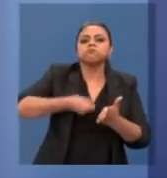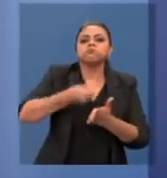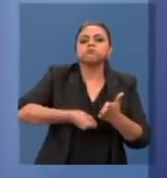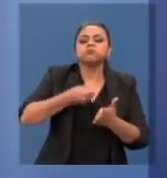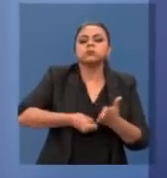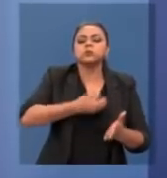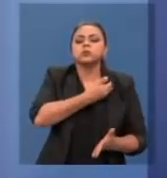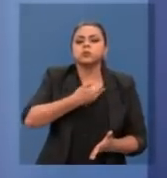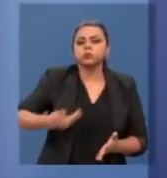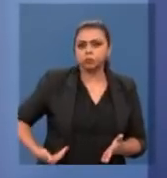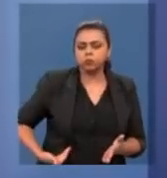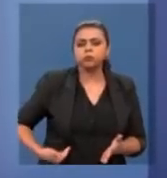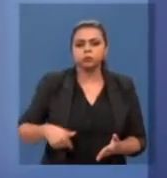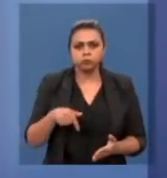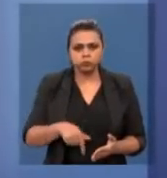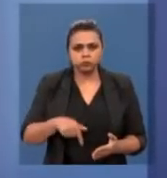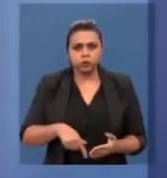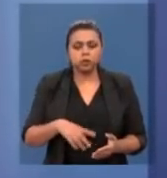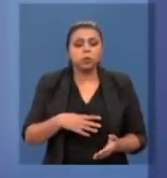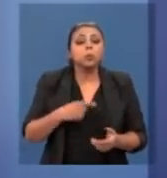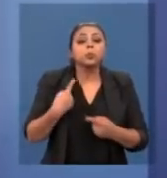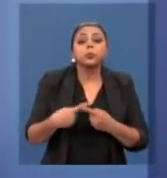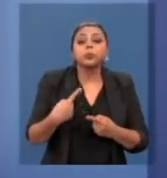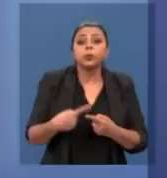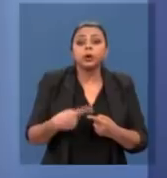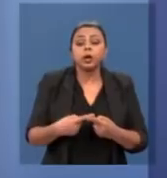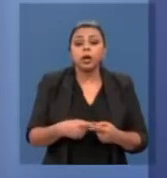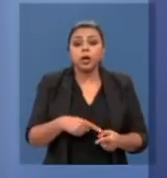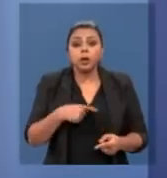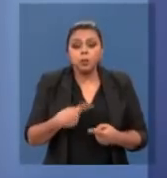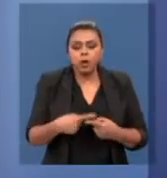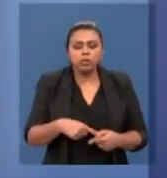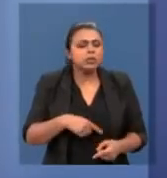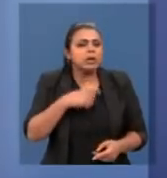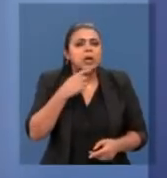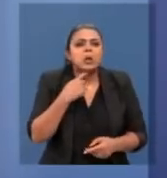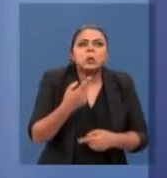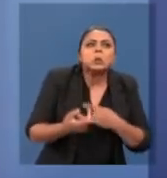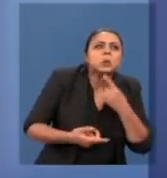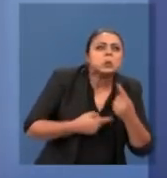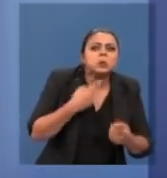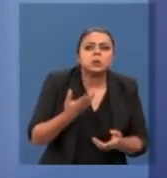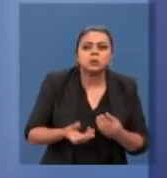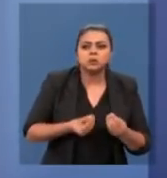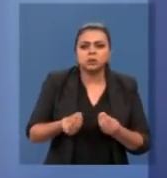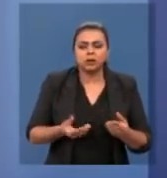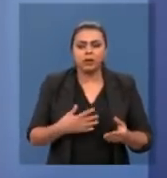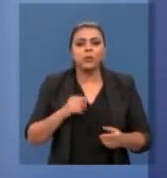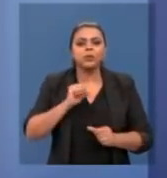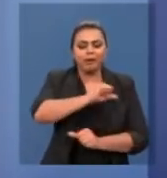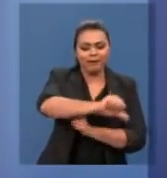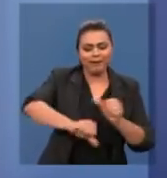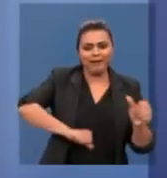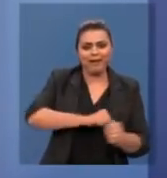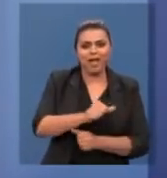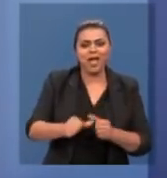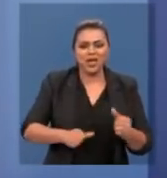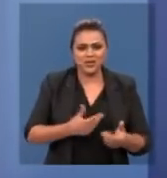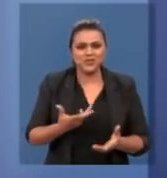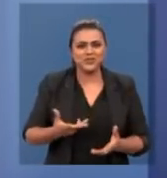governadores estaduais interpõe e não deixa que aconteça é a reforma tributária é